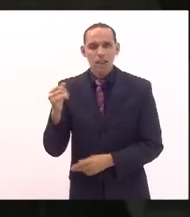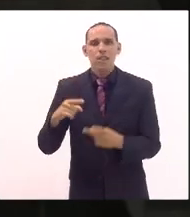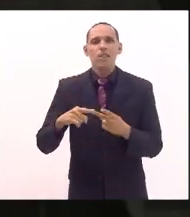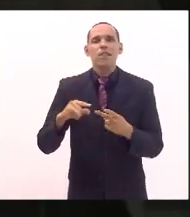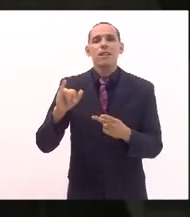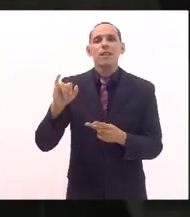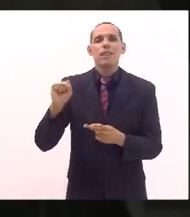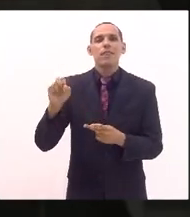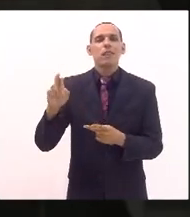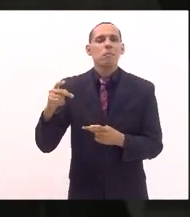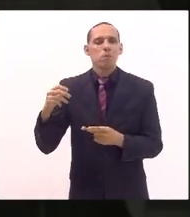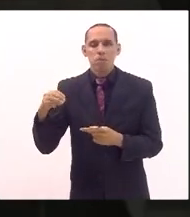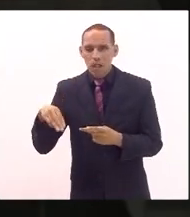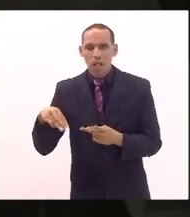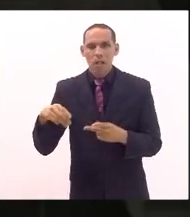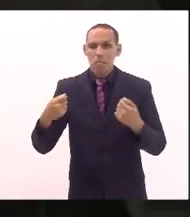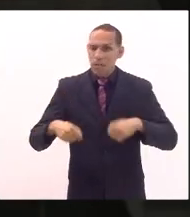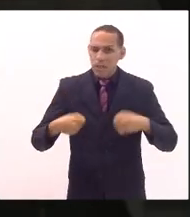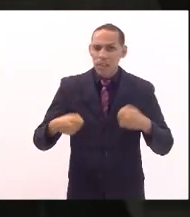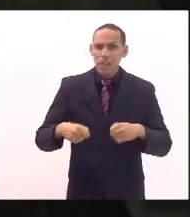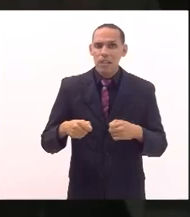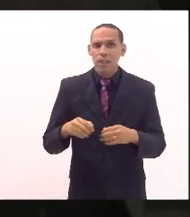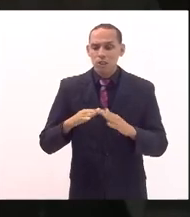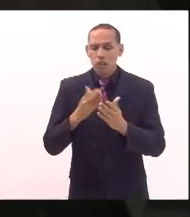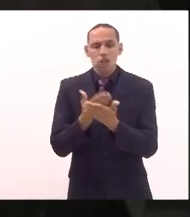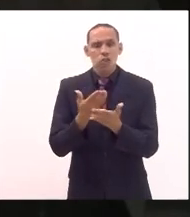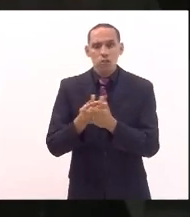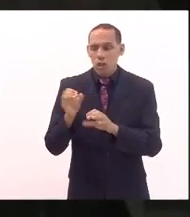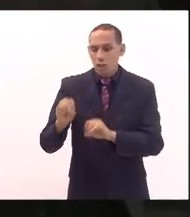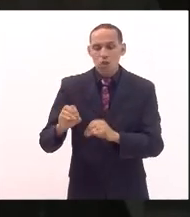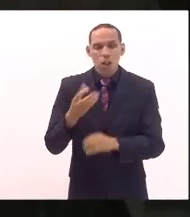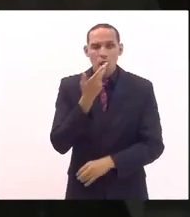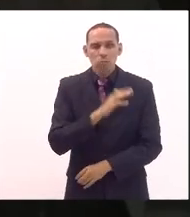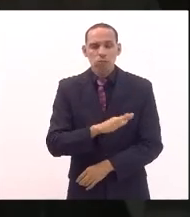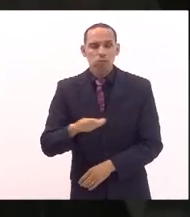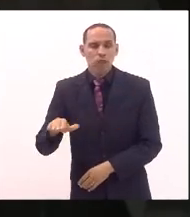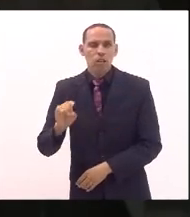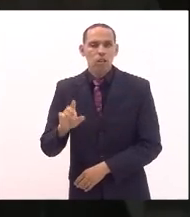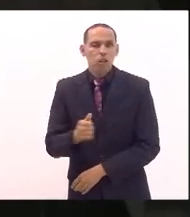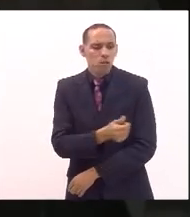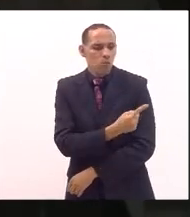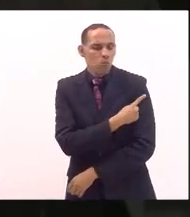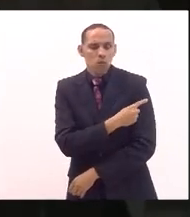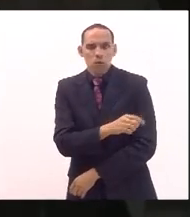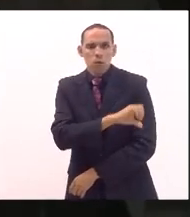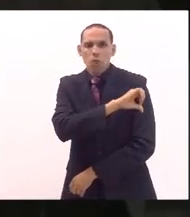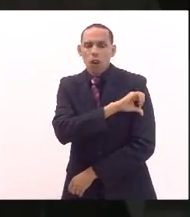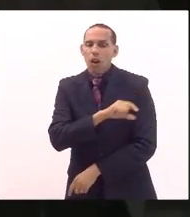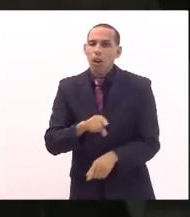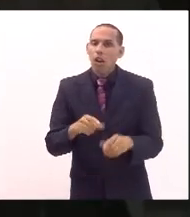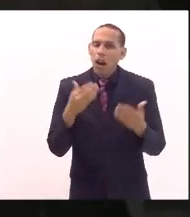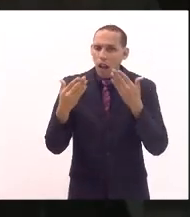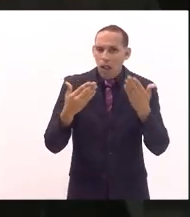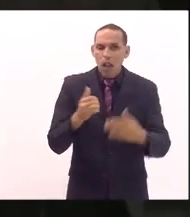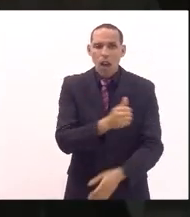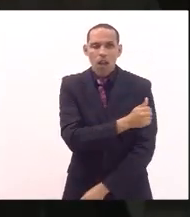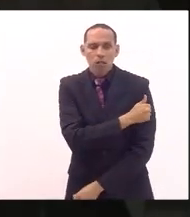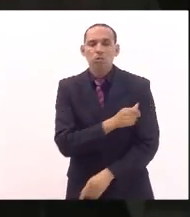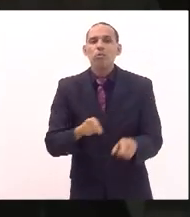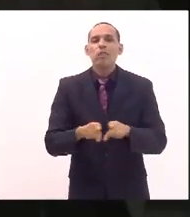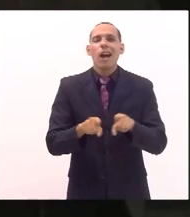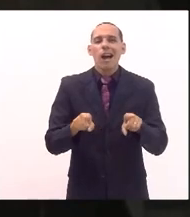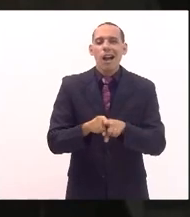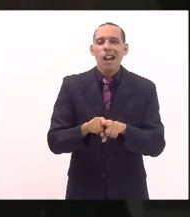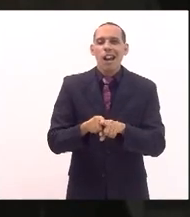câmpus tem que ter a escola funcionando de educação infantil e ensino fundamental Não só para atender os alunos que eu garantia Os estudantes de pedagogia